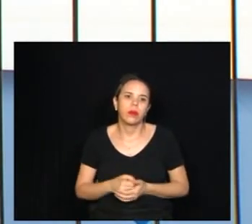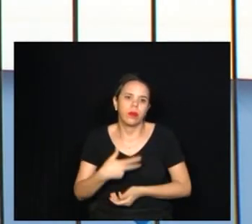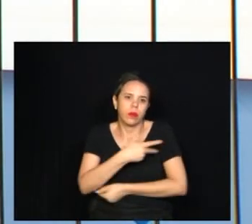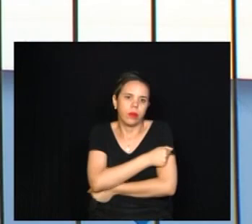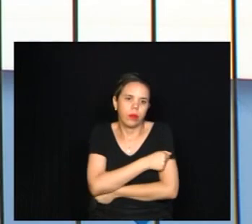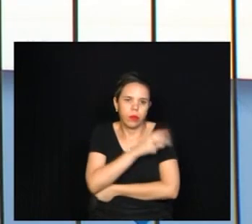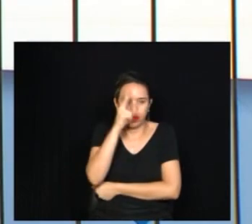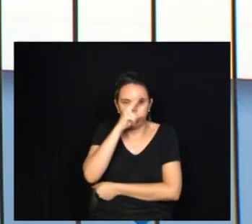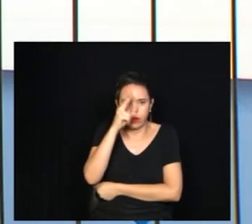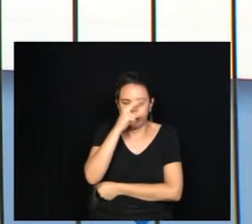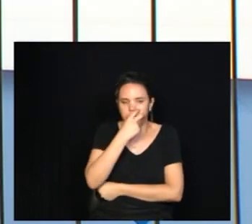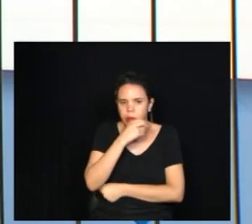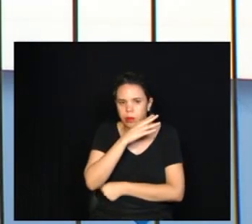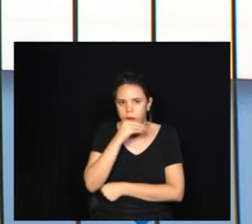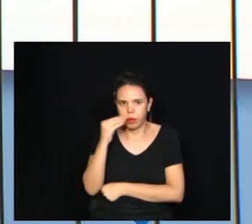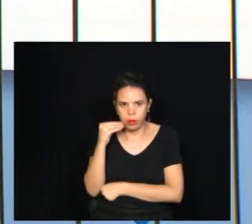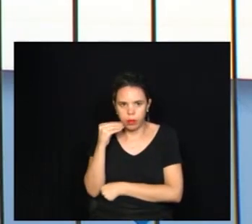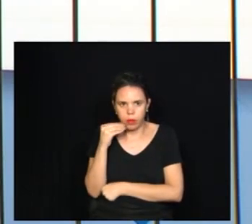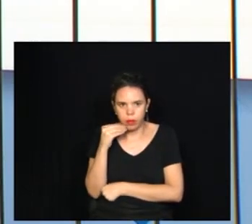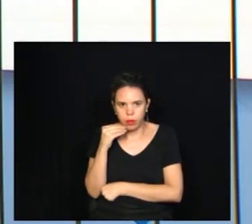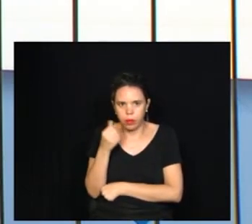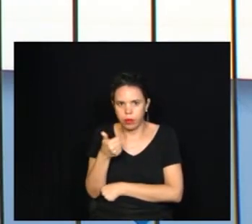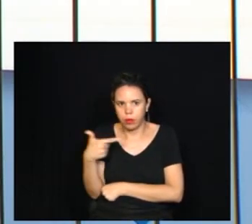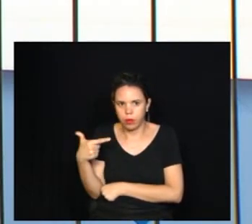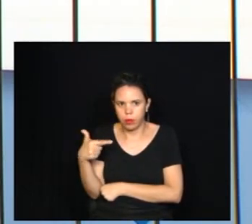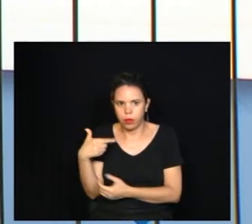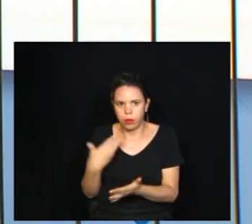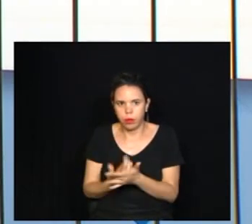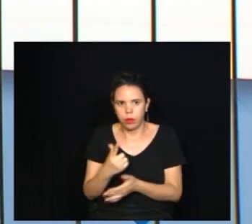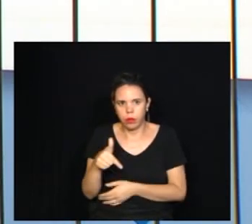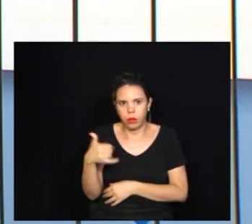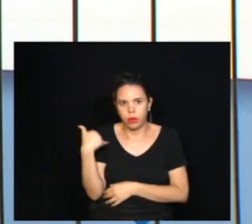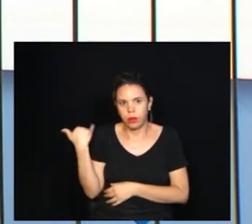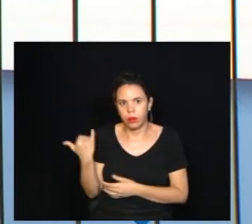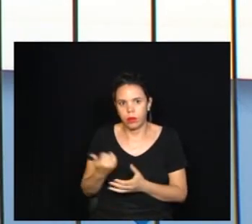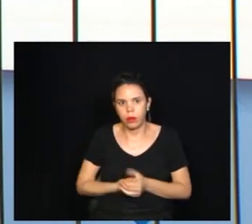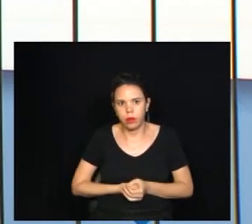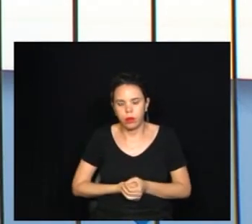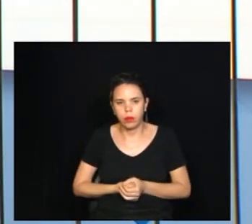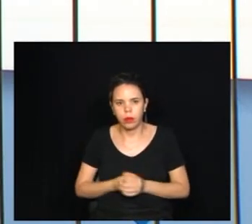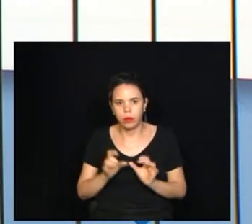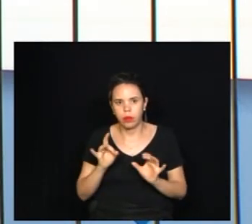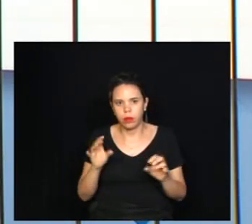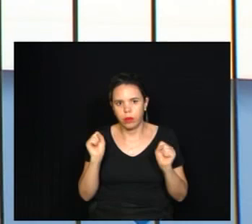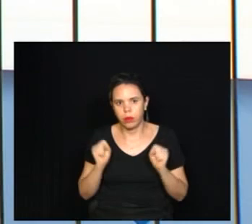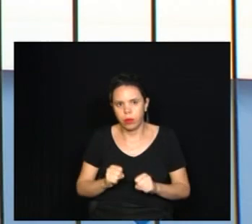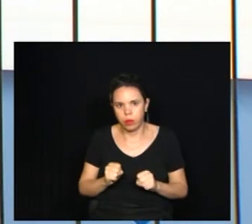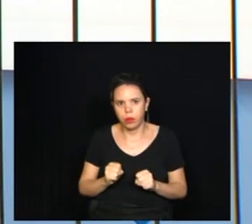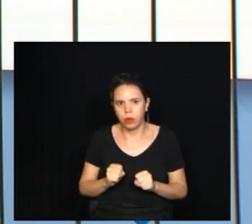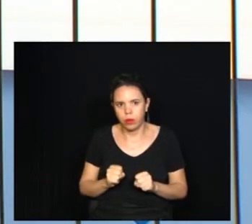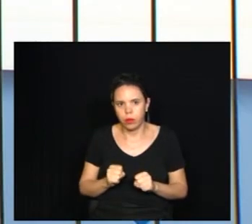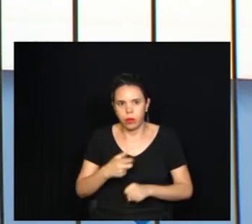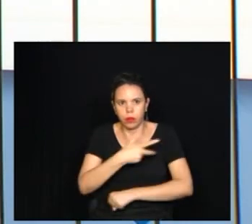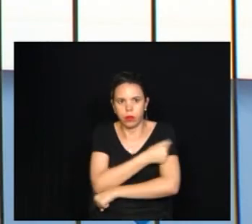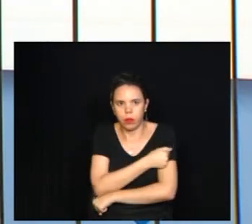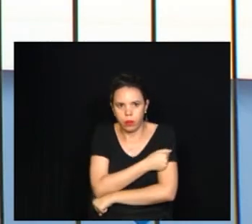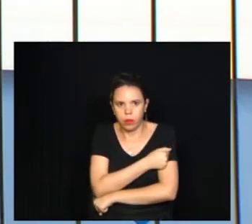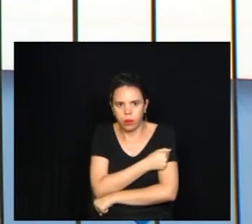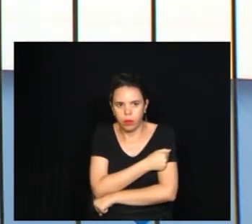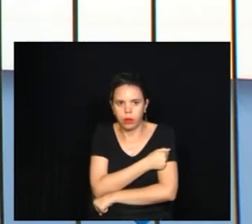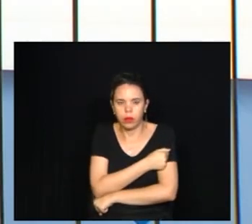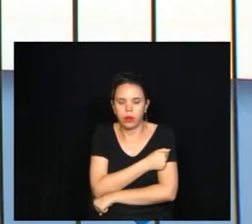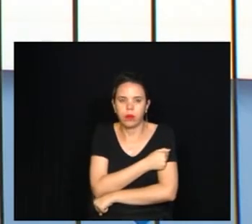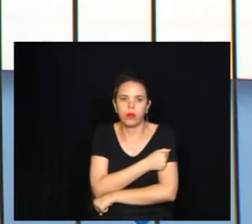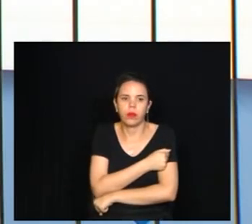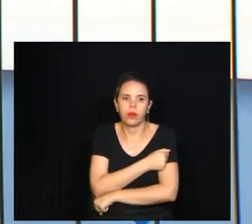vacinas. Lembrando que os adolescentes de 12 a 17 anos, eles só podem ser imunizados com a vacina